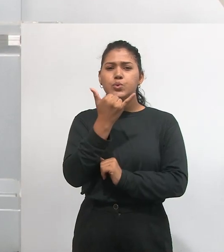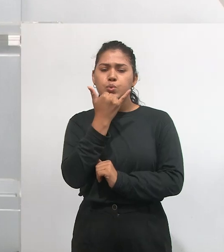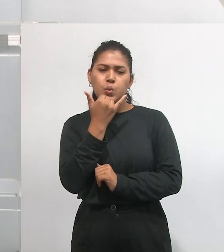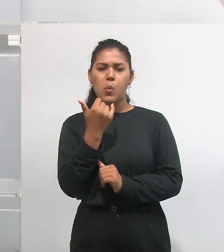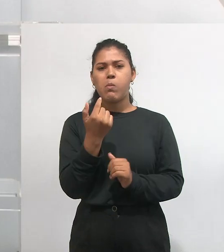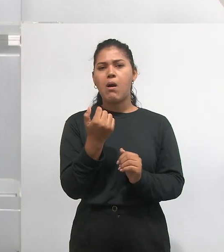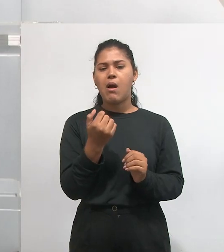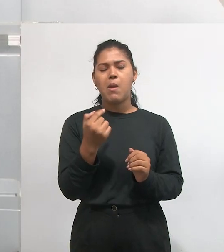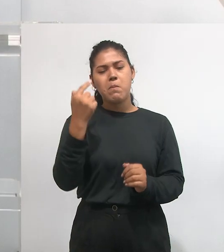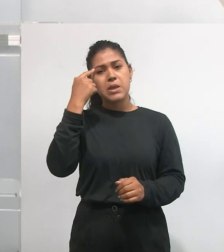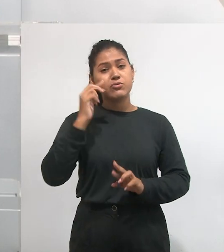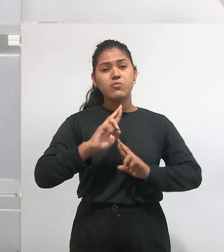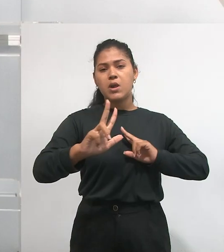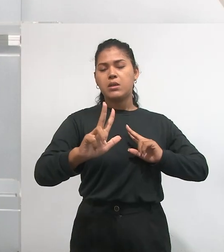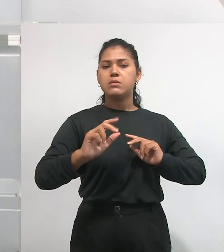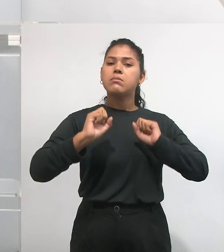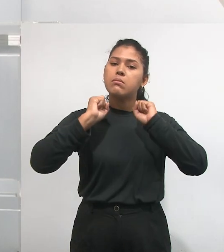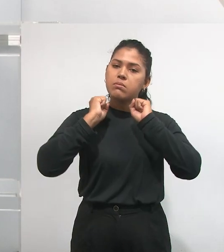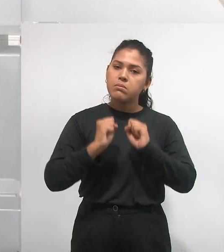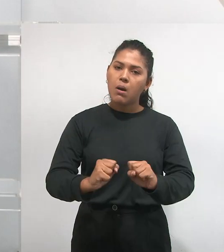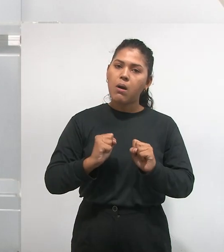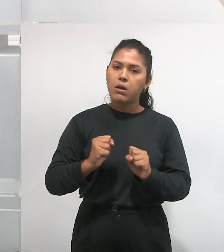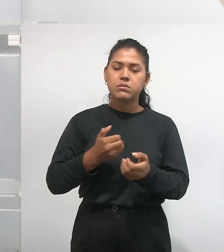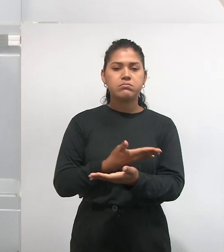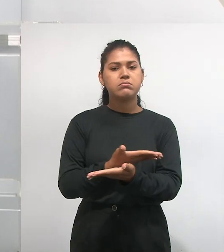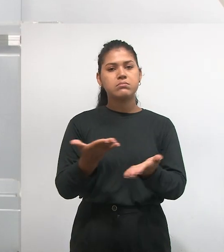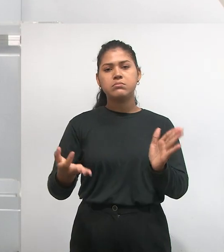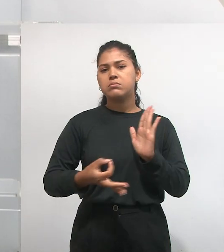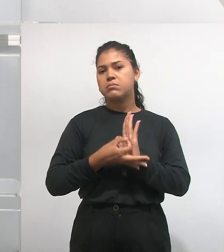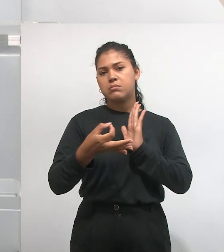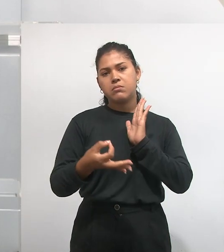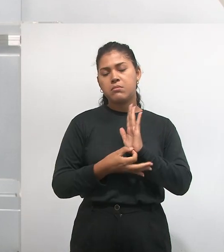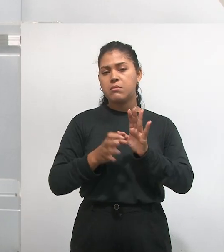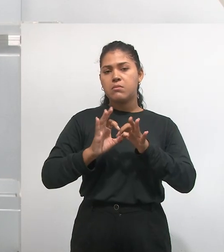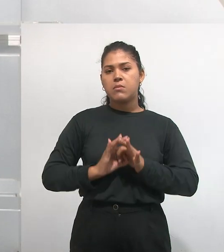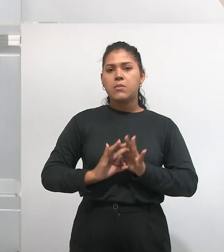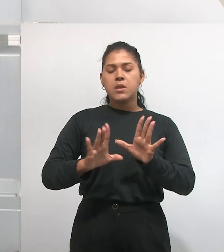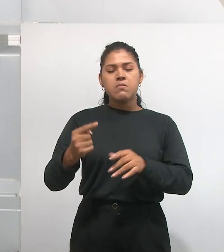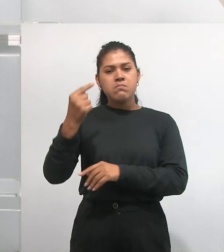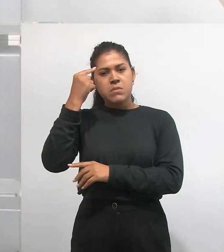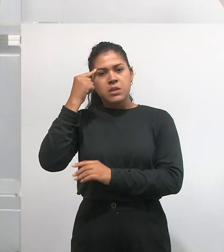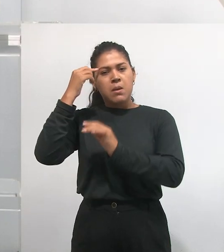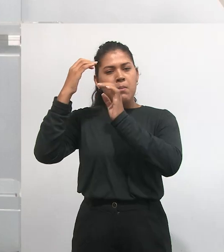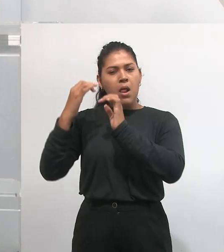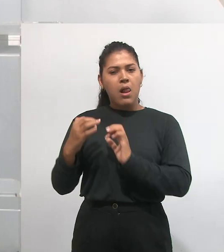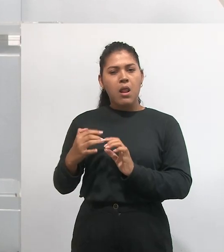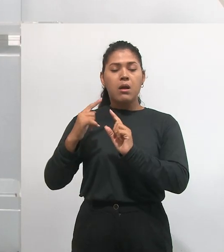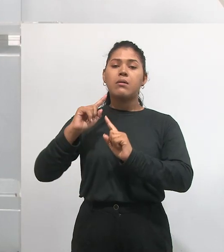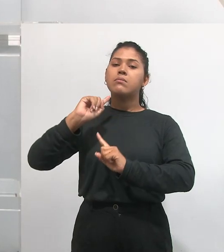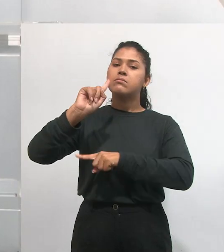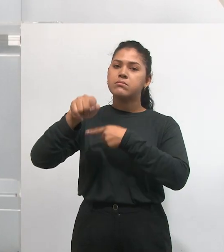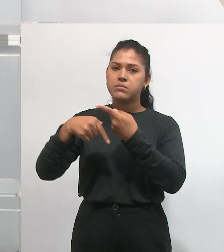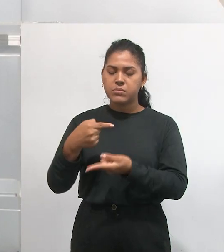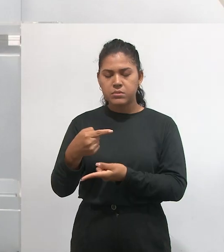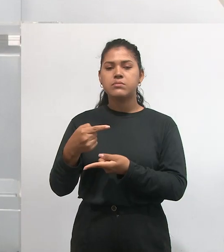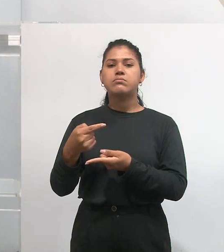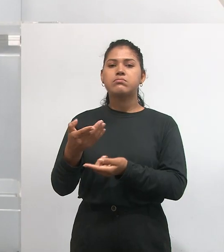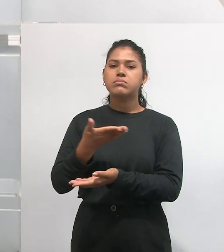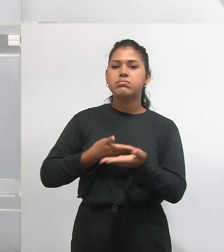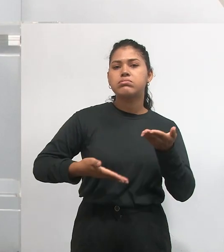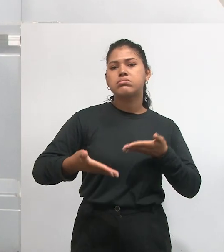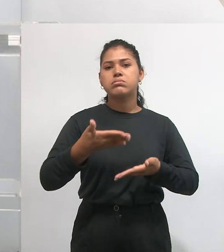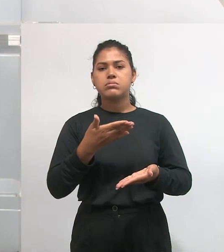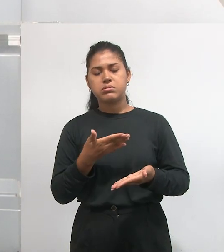professor, eu acho que é assim, você tem o seu direito, então anota aí, faz a sua reflexão e é para isso que nós estamos